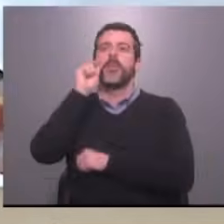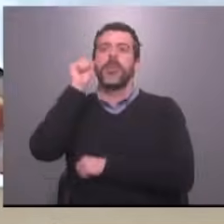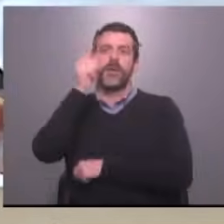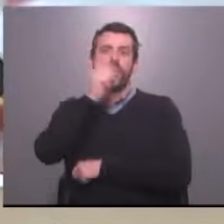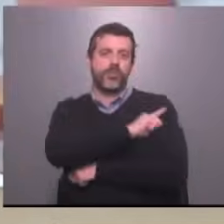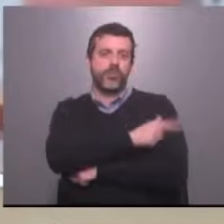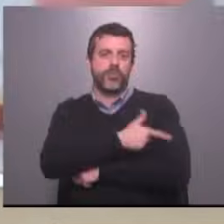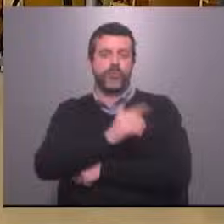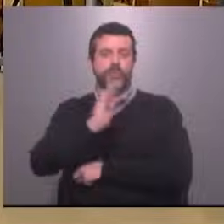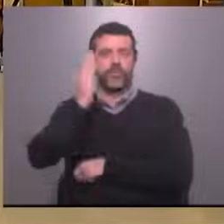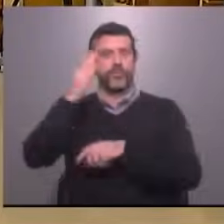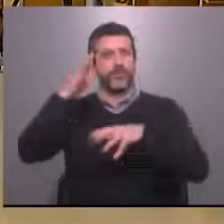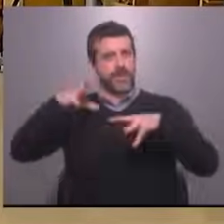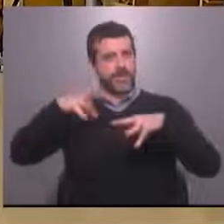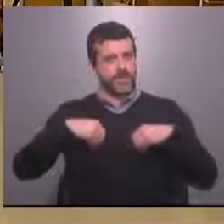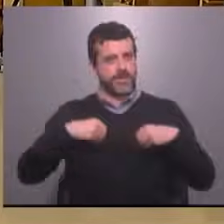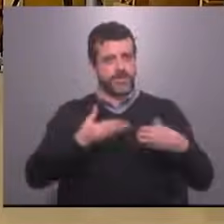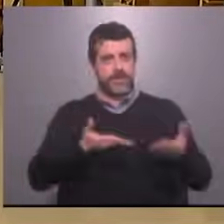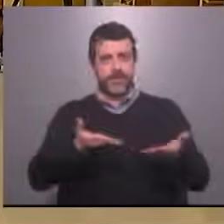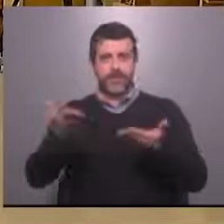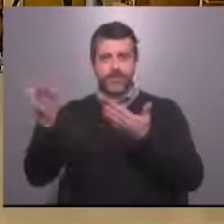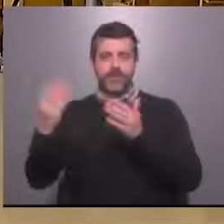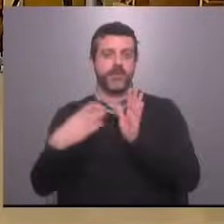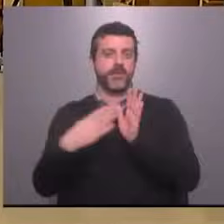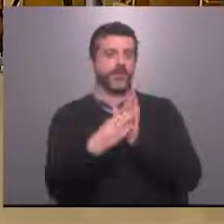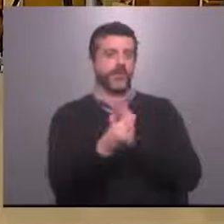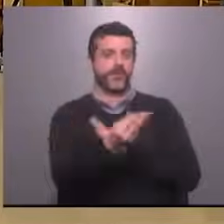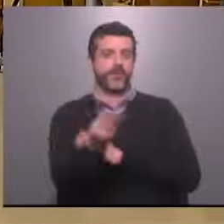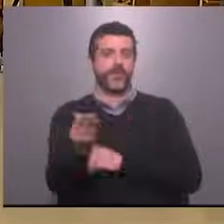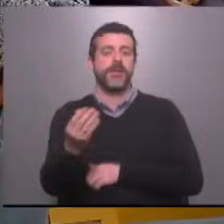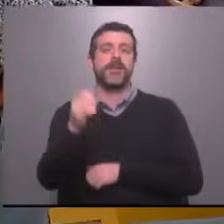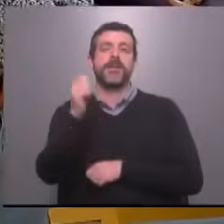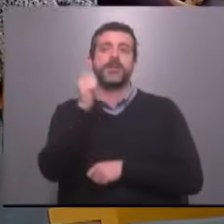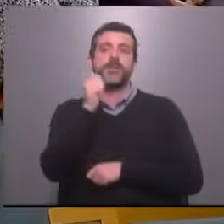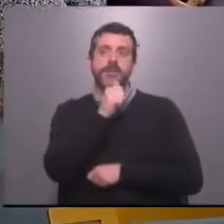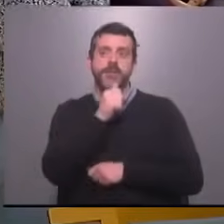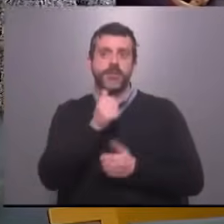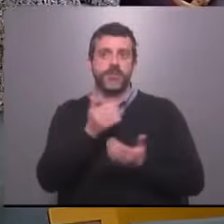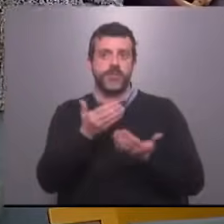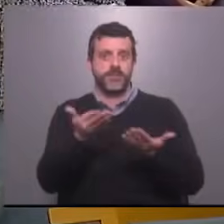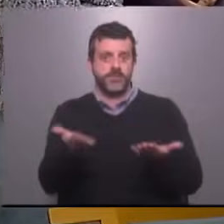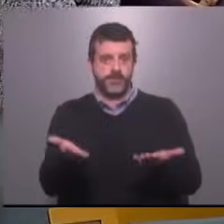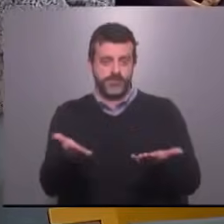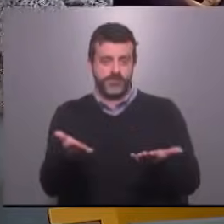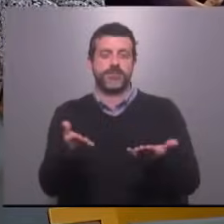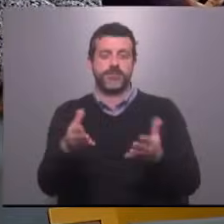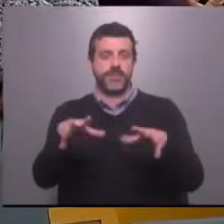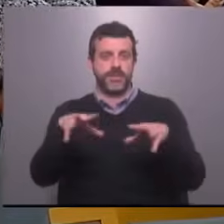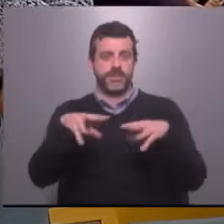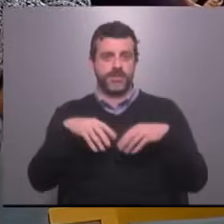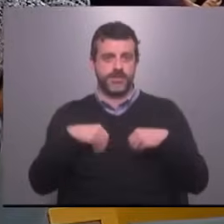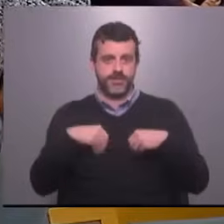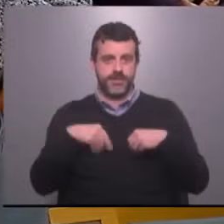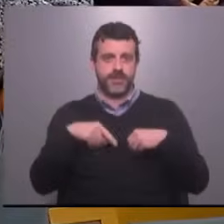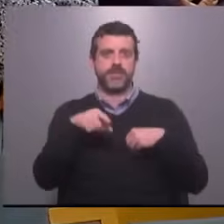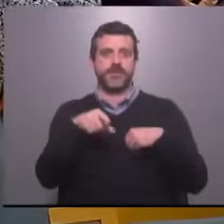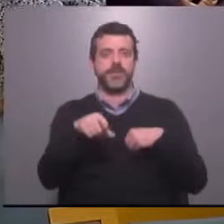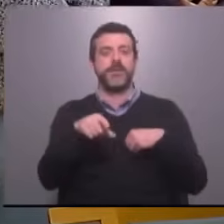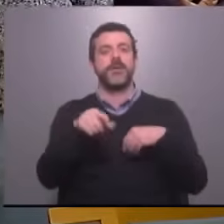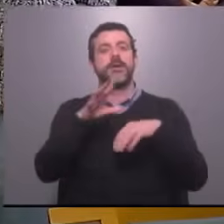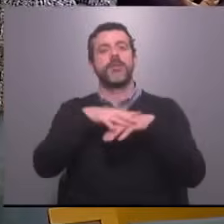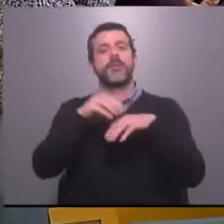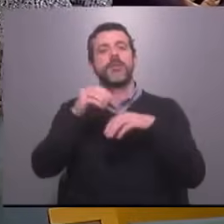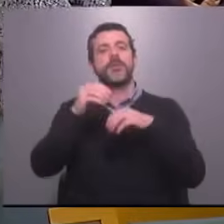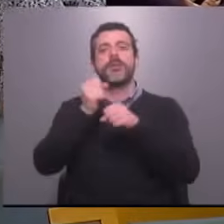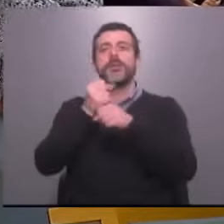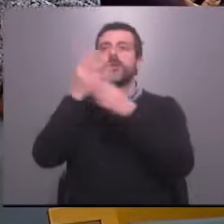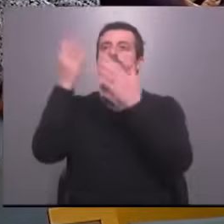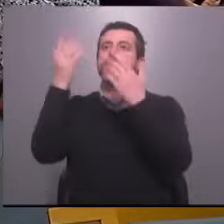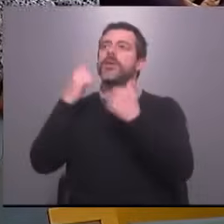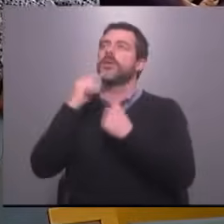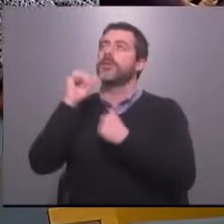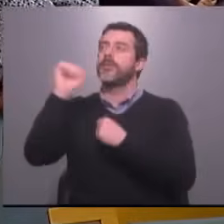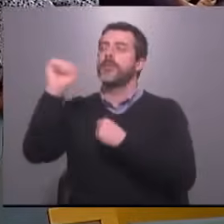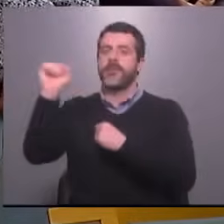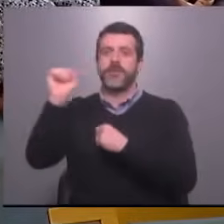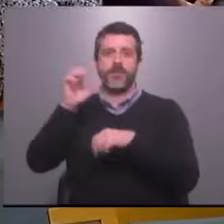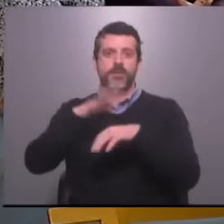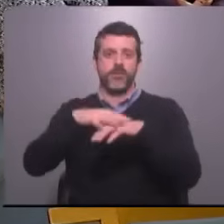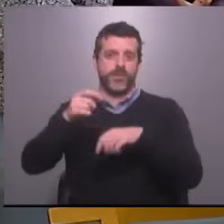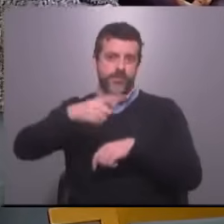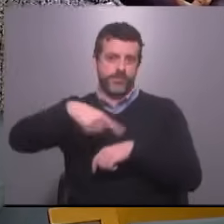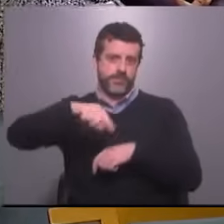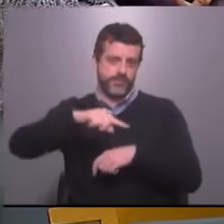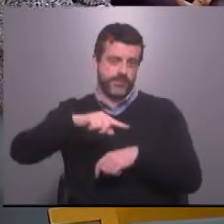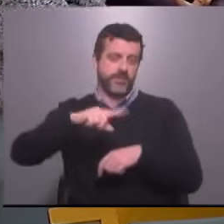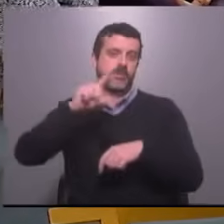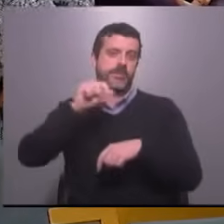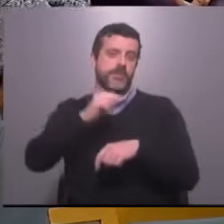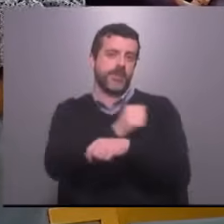Cristo, seja aceito por Deus Pai Todo-Poderoso. Receba o Senhor as mãos e as mãos de sacrifício, para a glória do